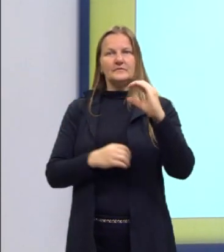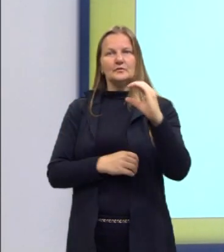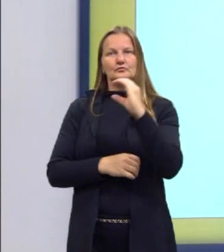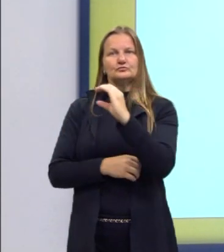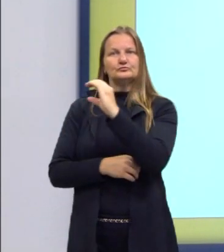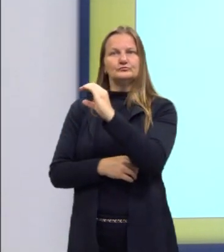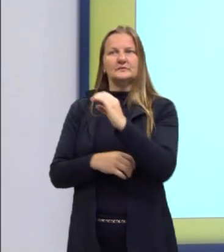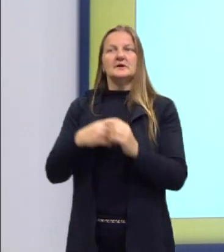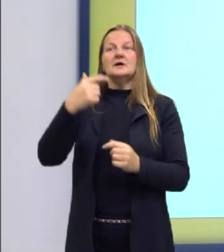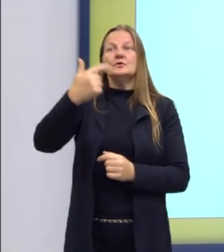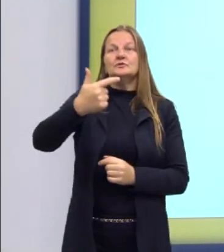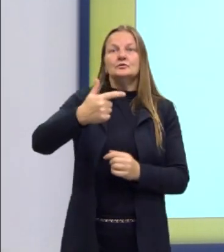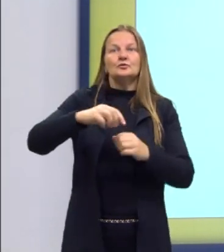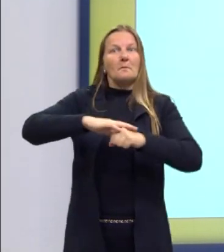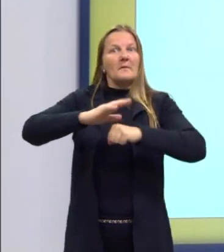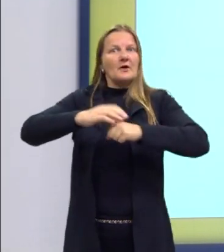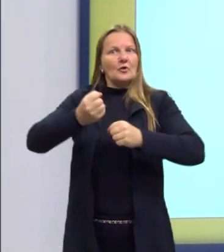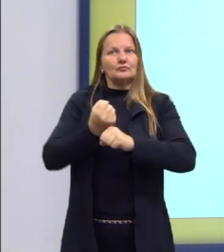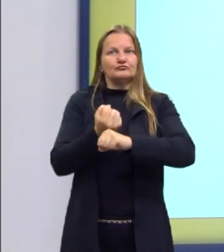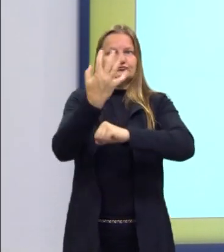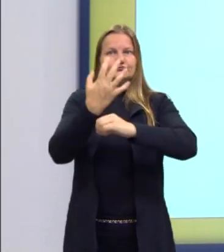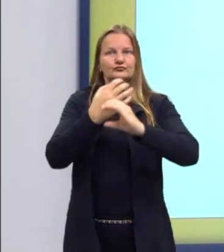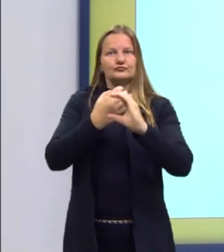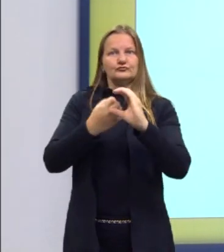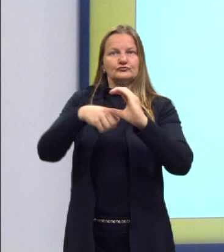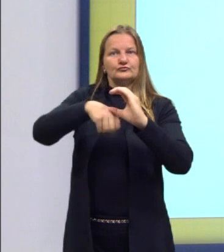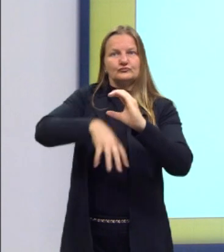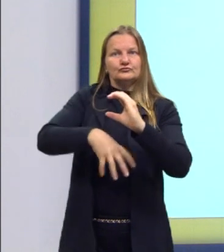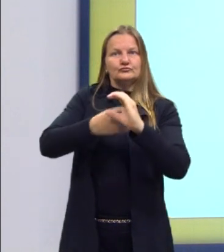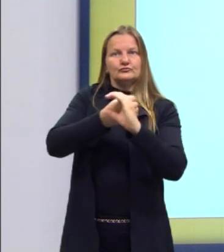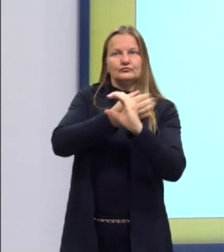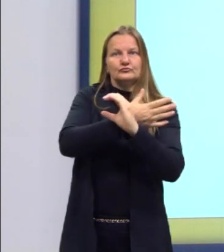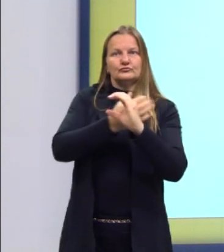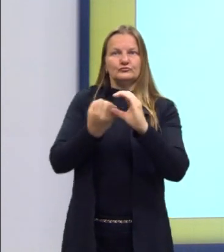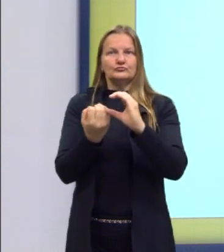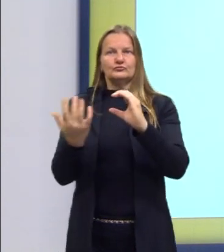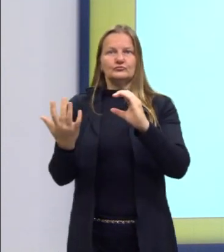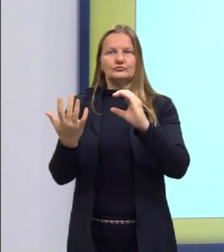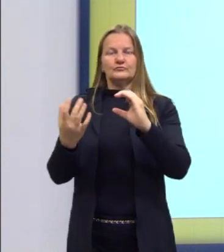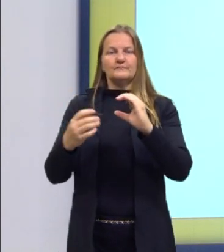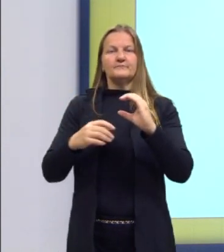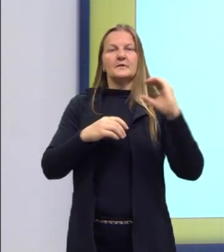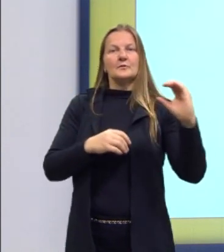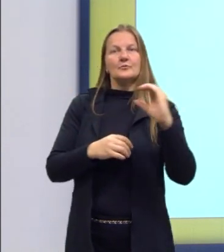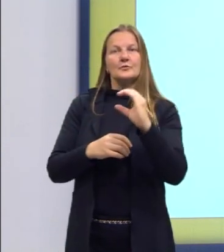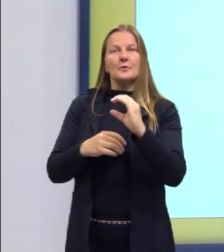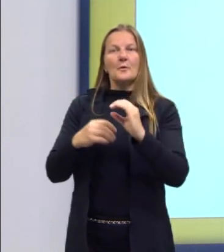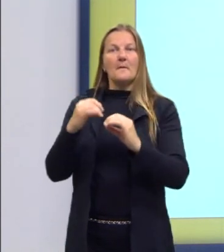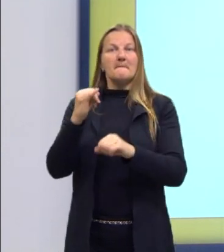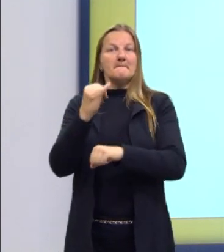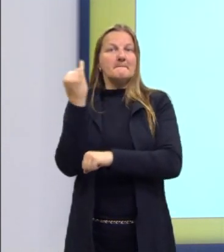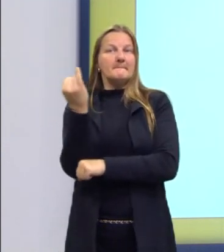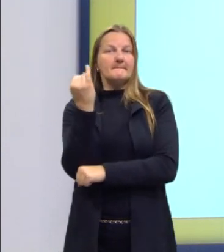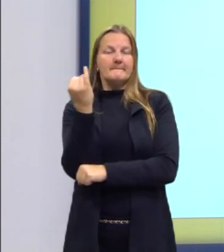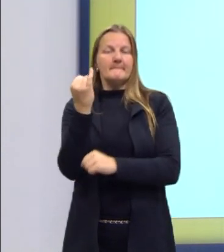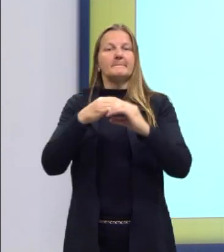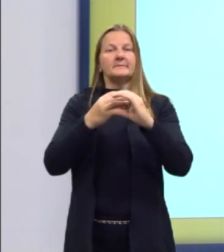segundo eu já tenho uma cadeia carbônica maior onde eu vou ter além da cadeia principal algumas